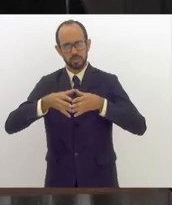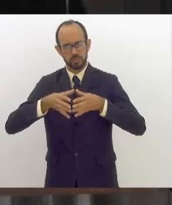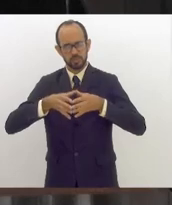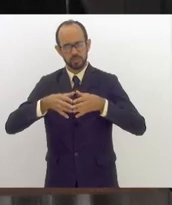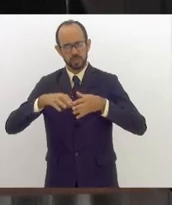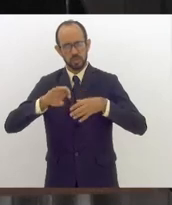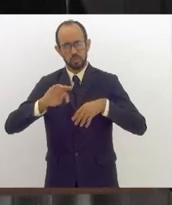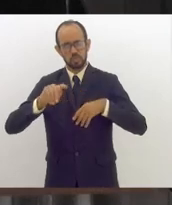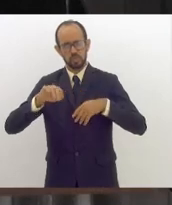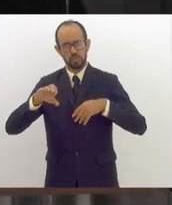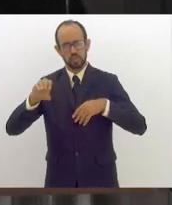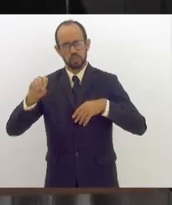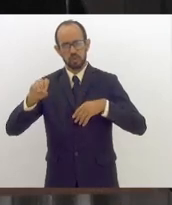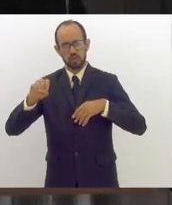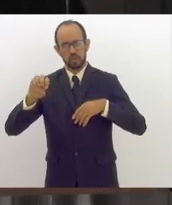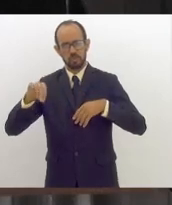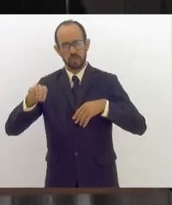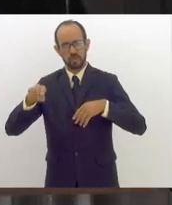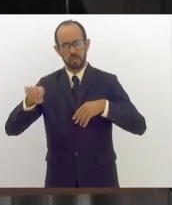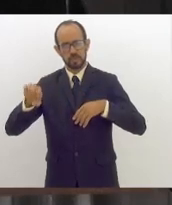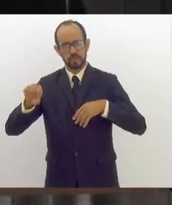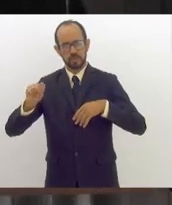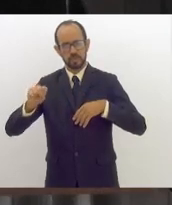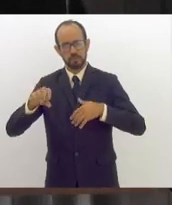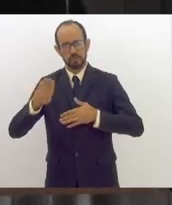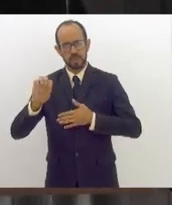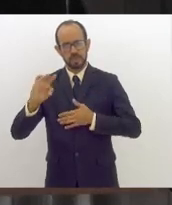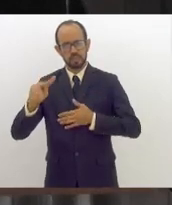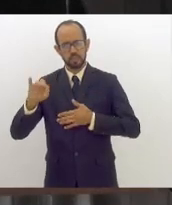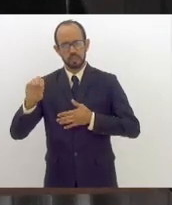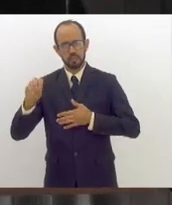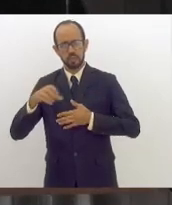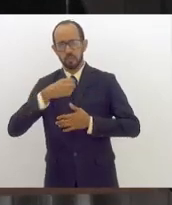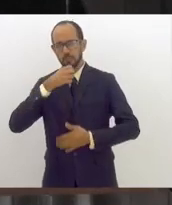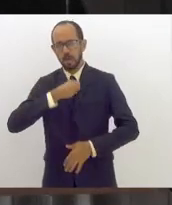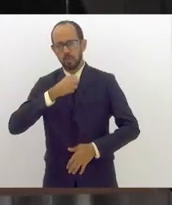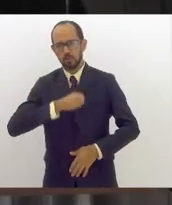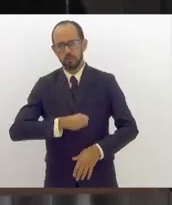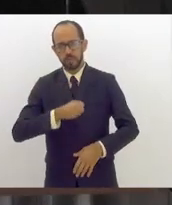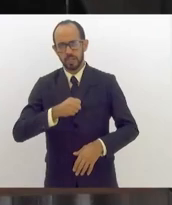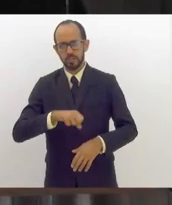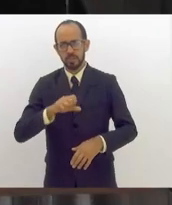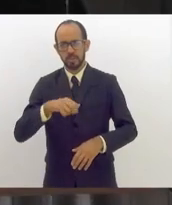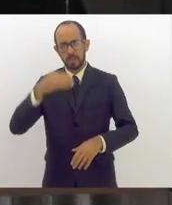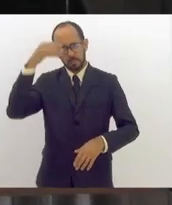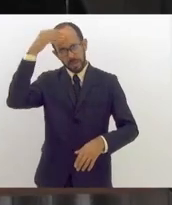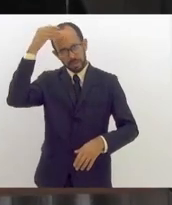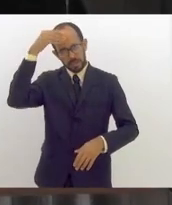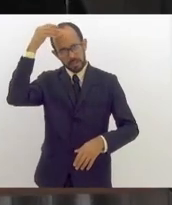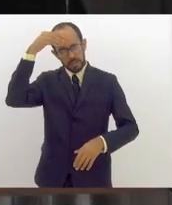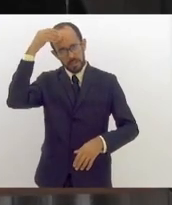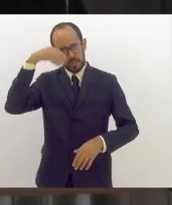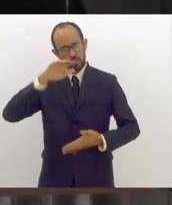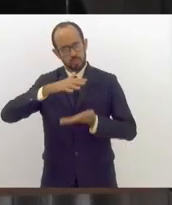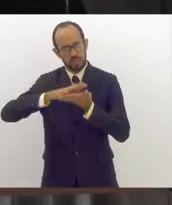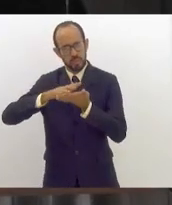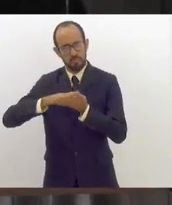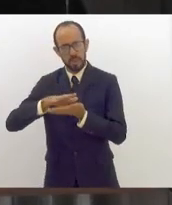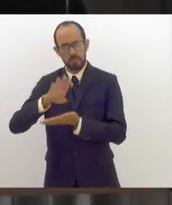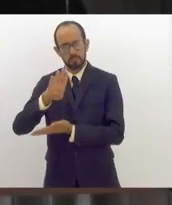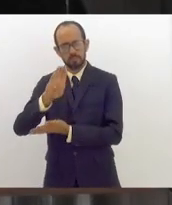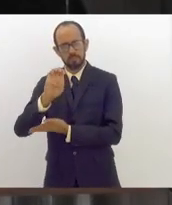Chico Mendes Betinho Paulo Freire e a madrinha do Samba Beth Carvalho